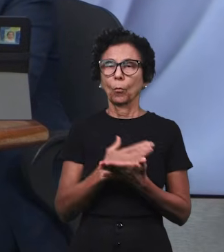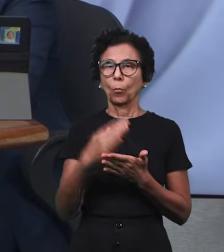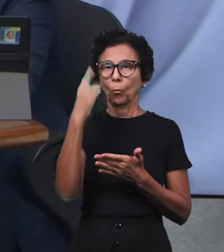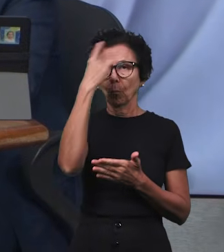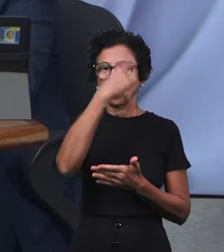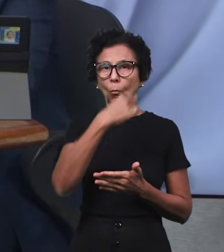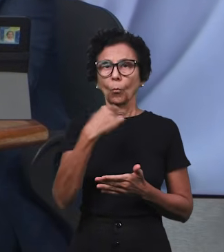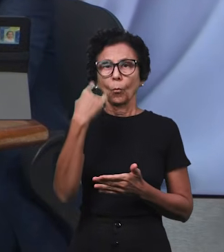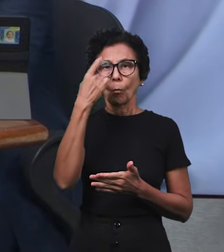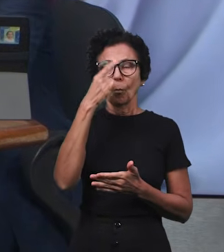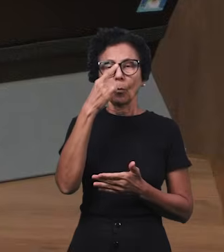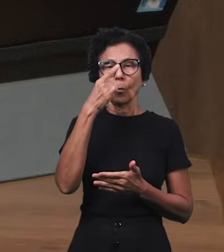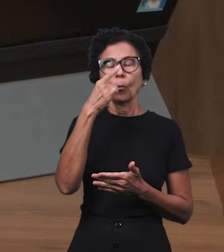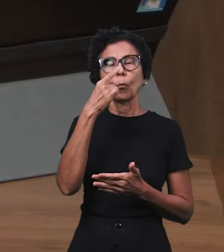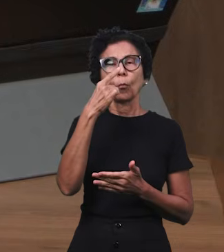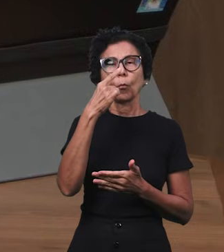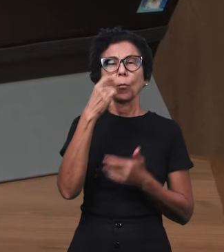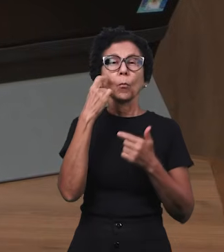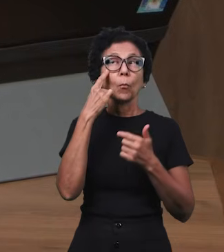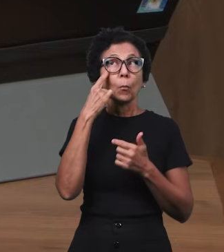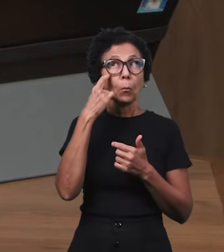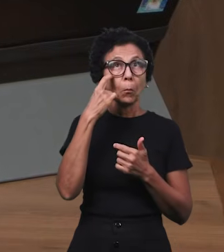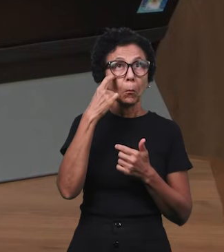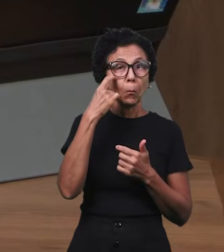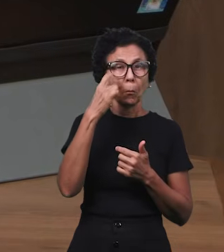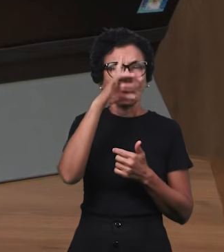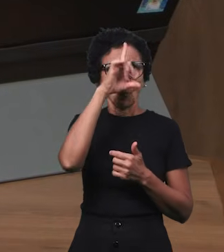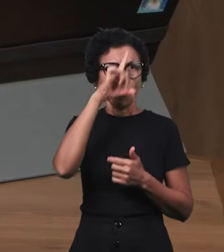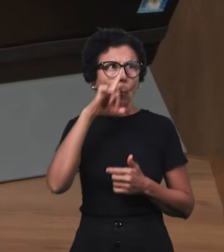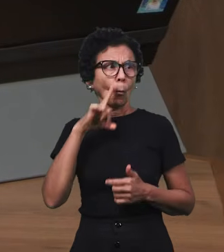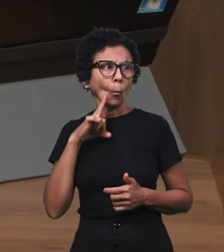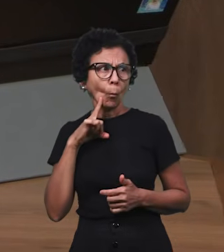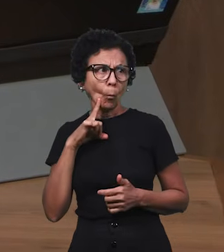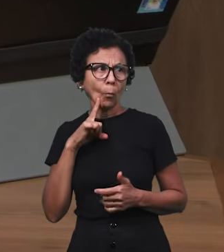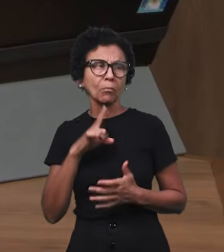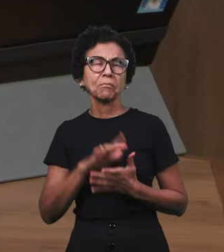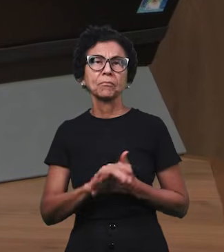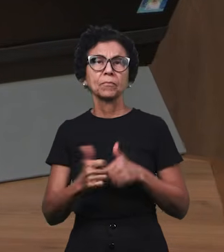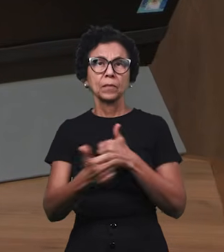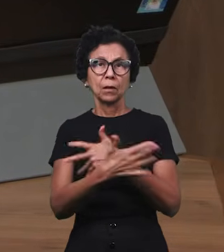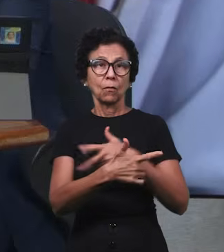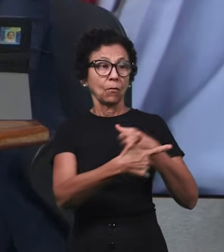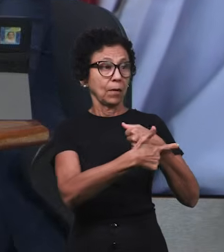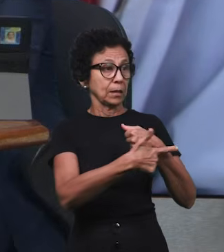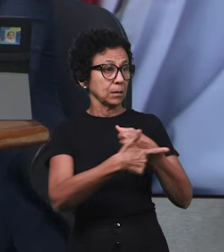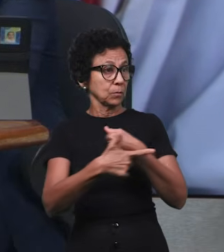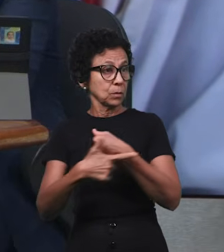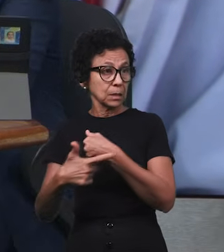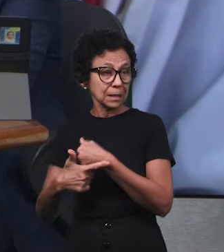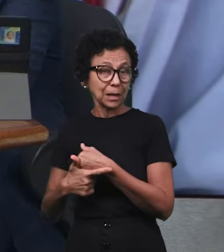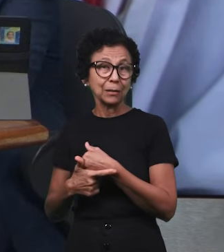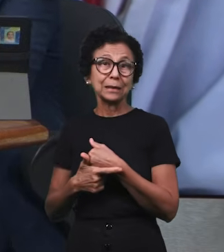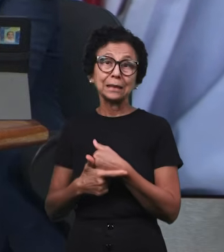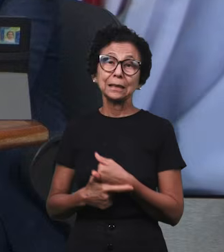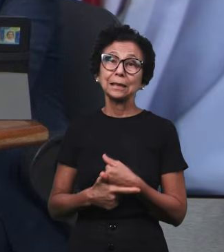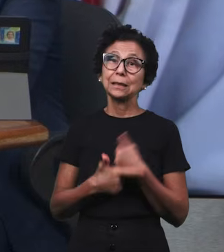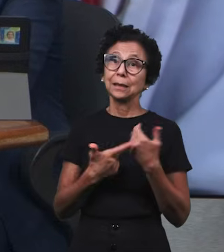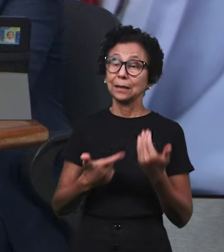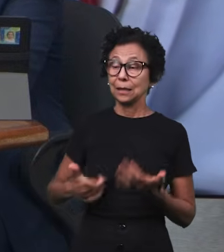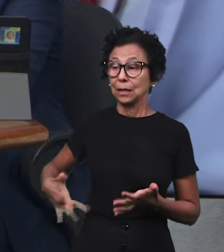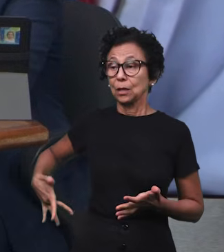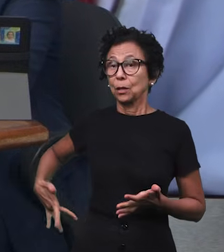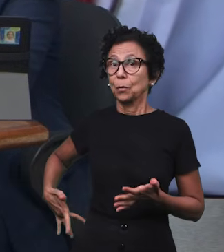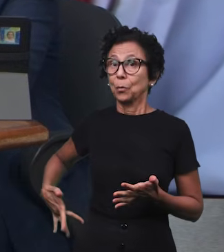Entendi. Bom, então, olha só, são muitas funções, né? São. E a doença renal crônica é quando a gente perde a